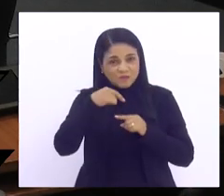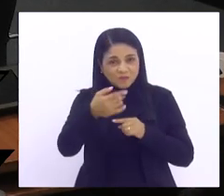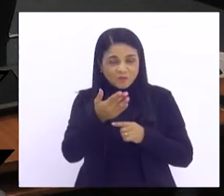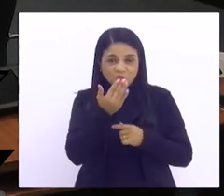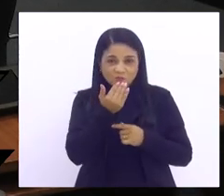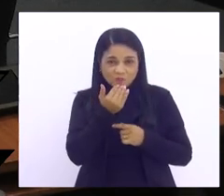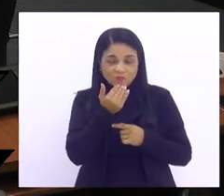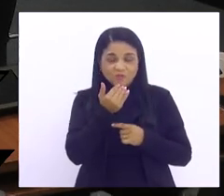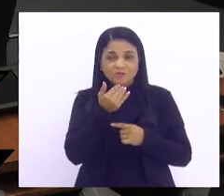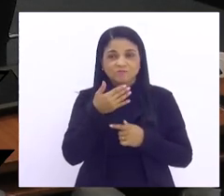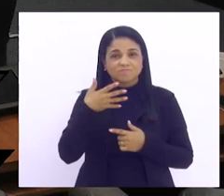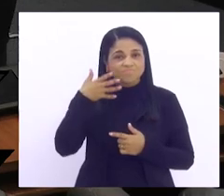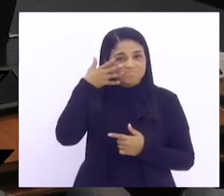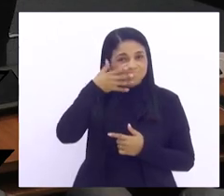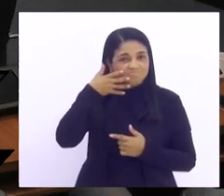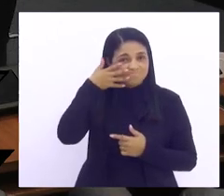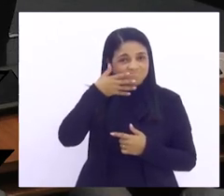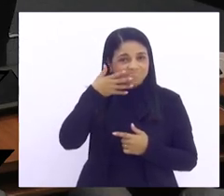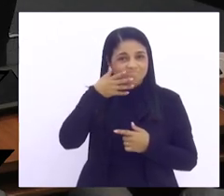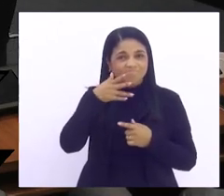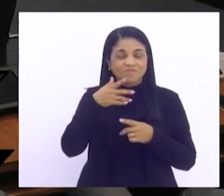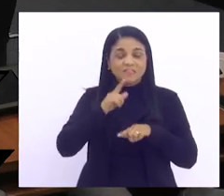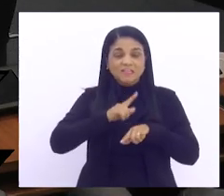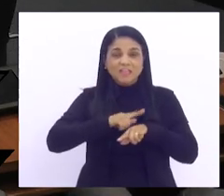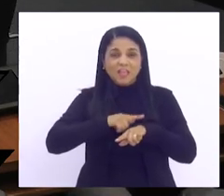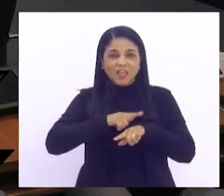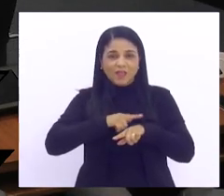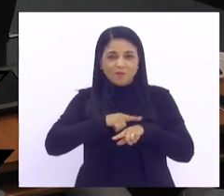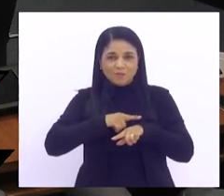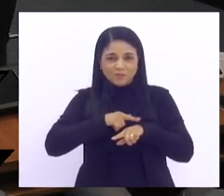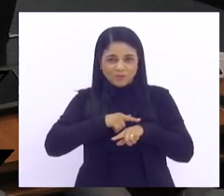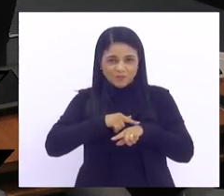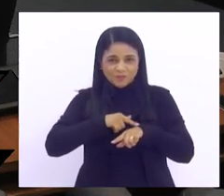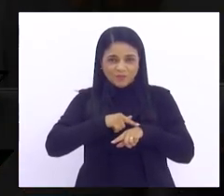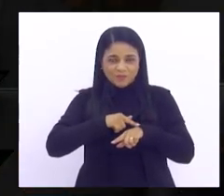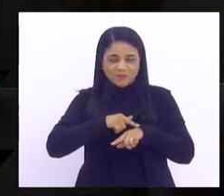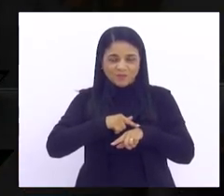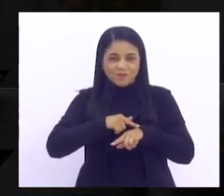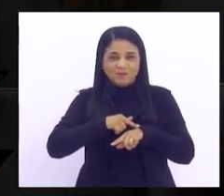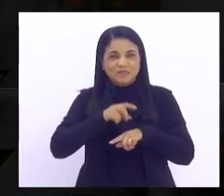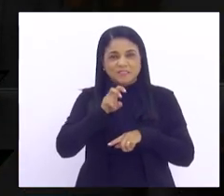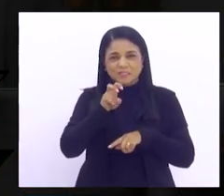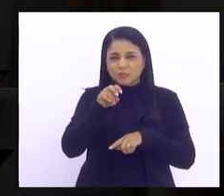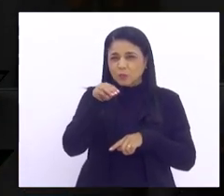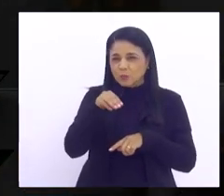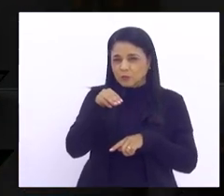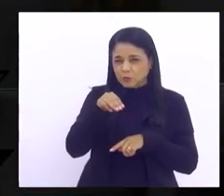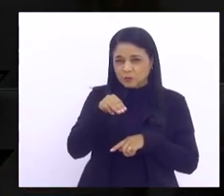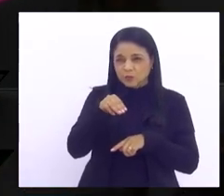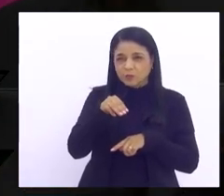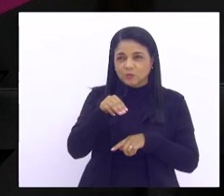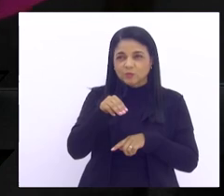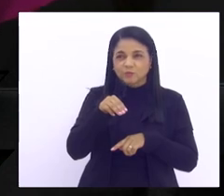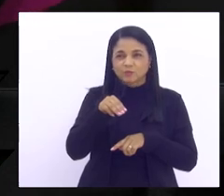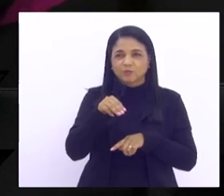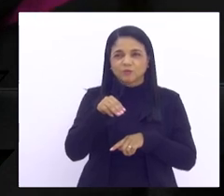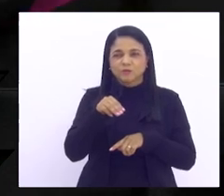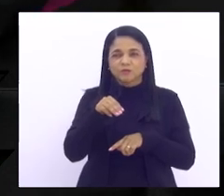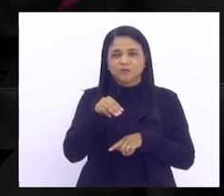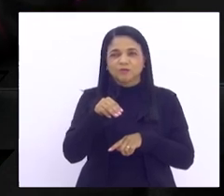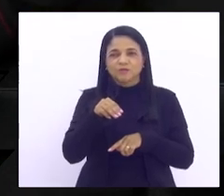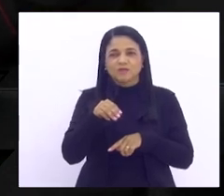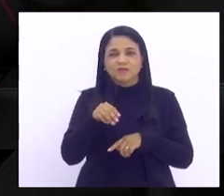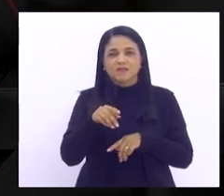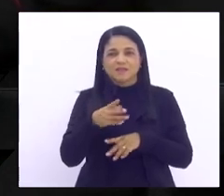após o almoço, vamos ver se a gente encontra algum tempo para que ela possa, aí, acho que 5 minutos são suficientes, ela deve ter falado aqui em torno de